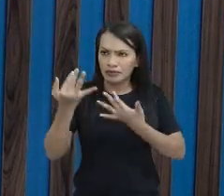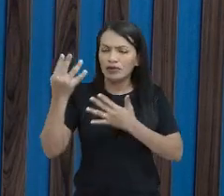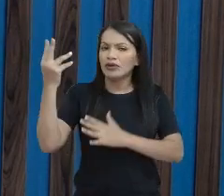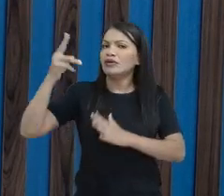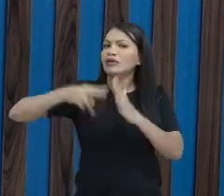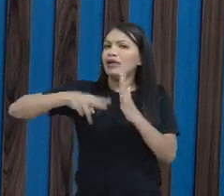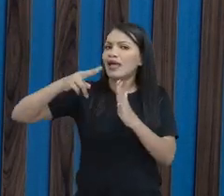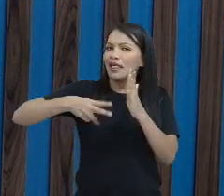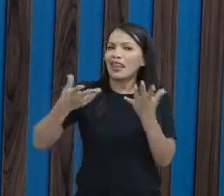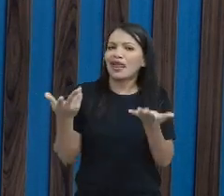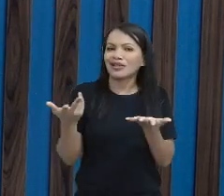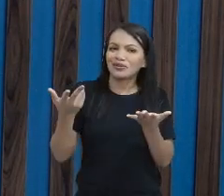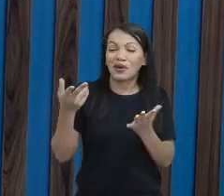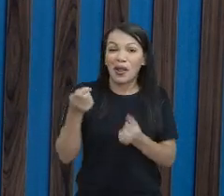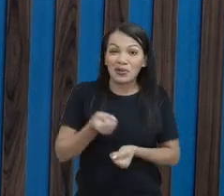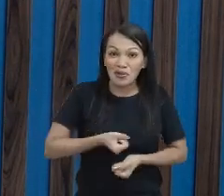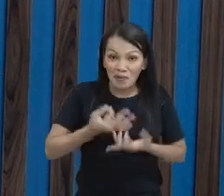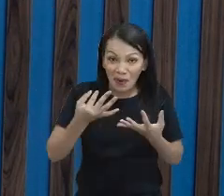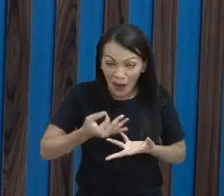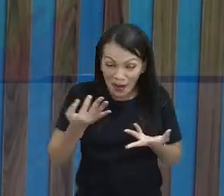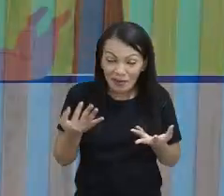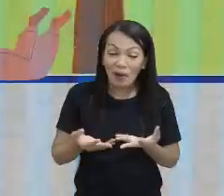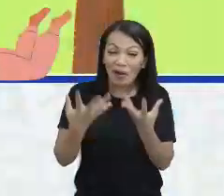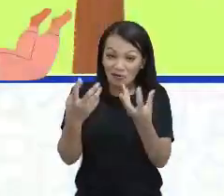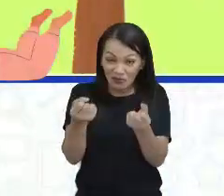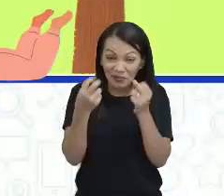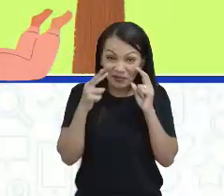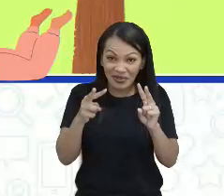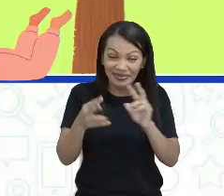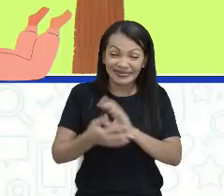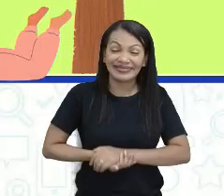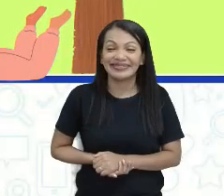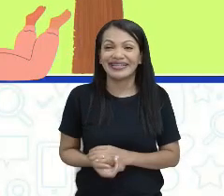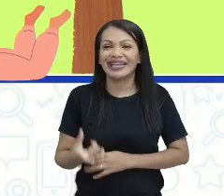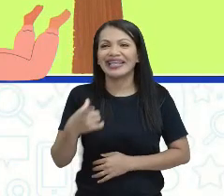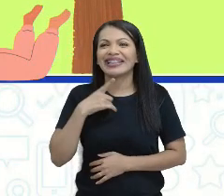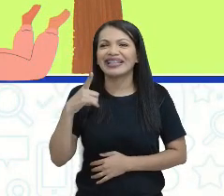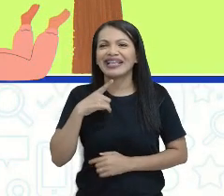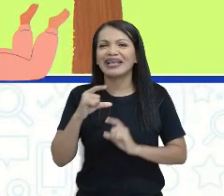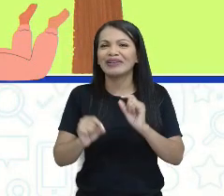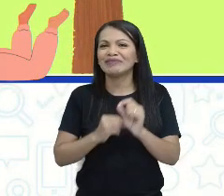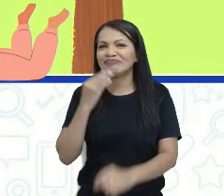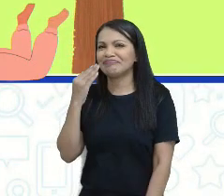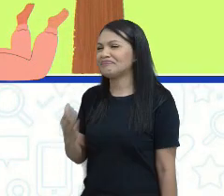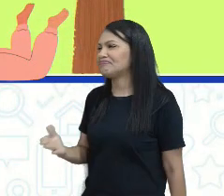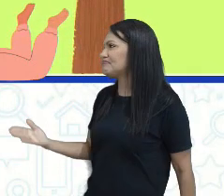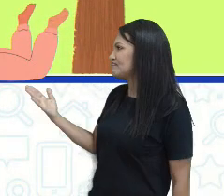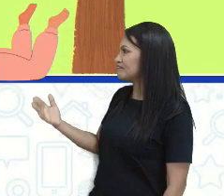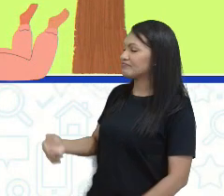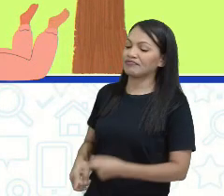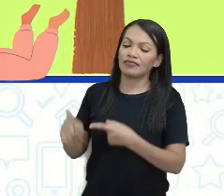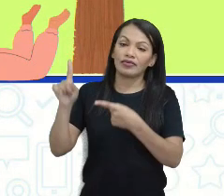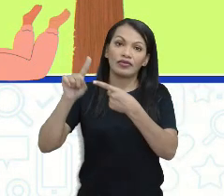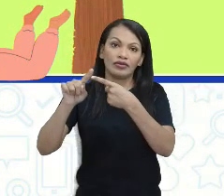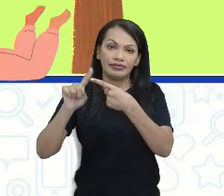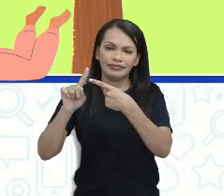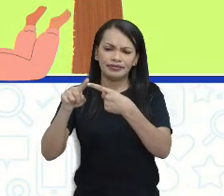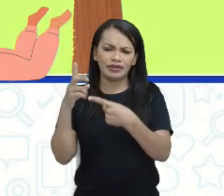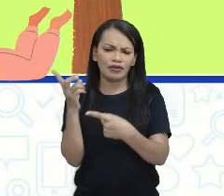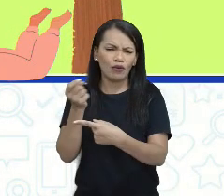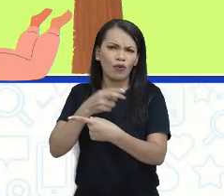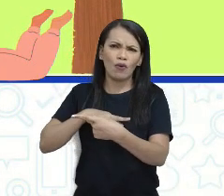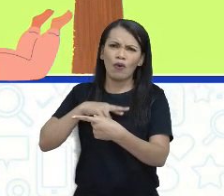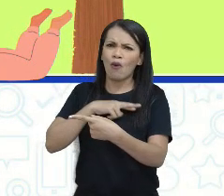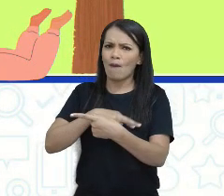de poesia. Uma leitura de poema. Ó, vamos lá, a gente tem um poema de Casimiro de Abreu, que é um romântico, um